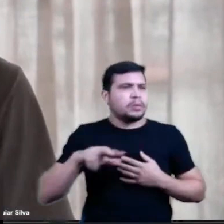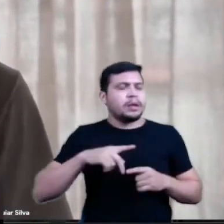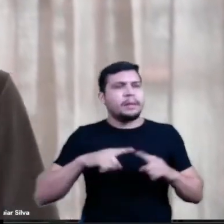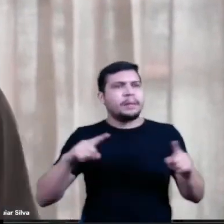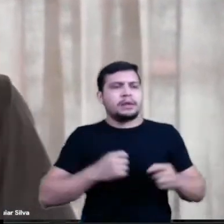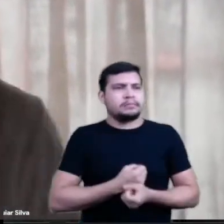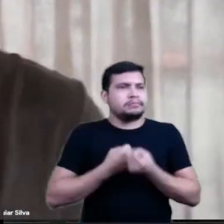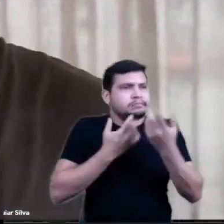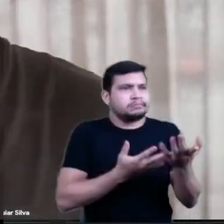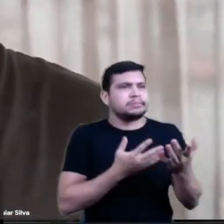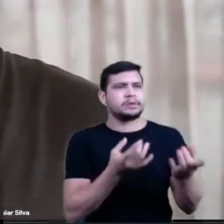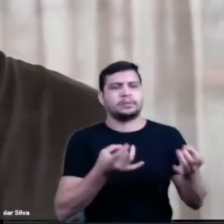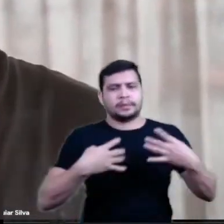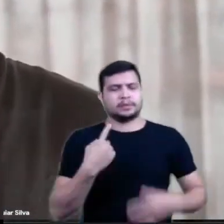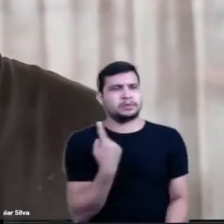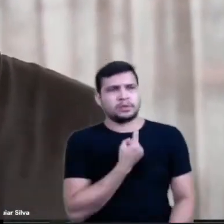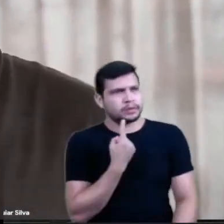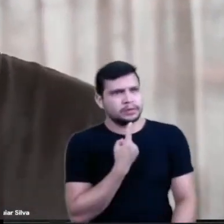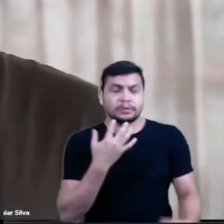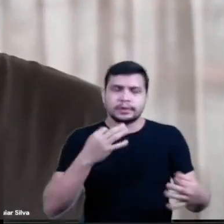esperando. E eu tenho certeza que você comeu sobremesa.